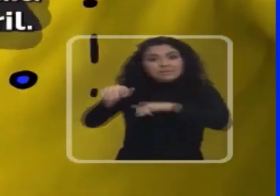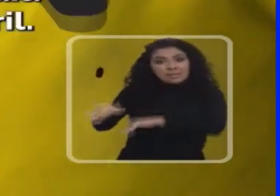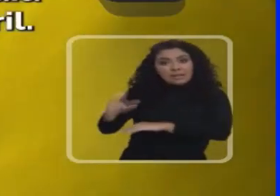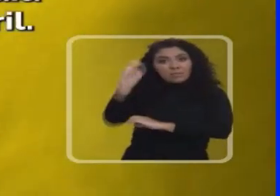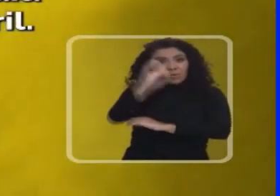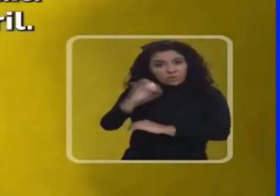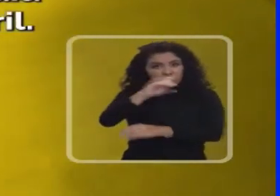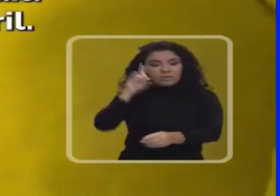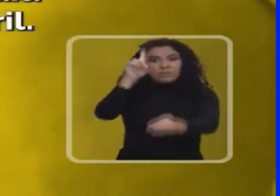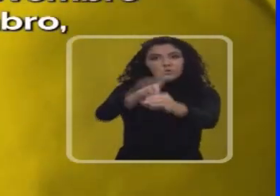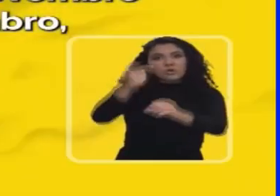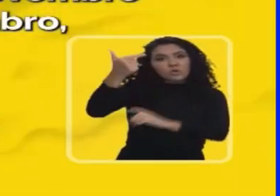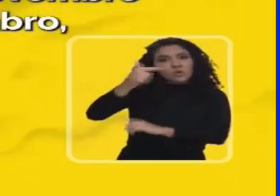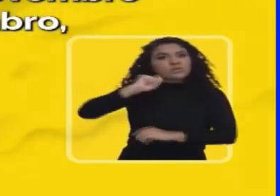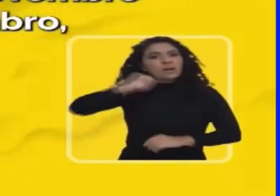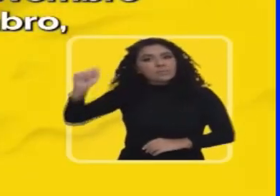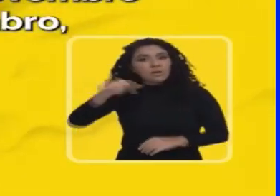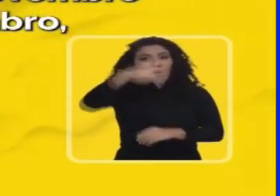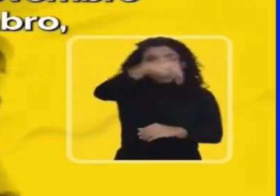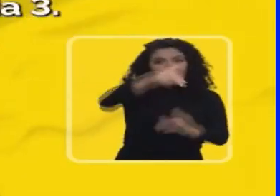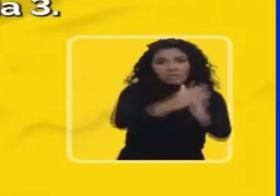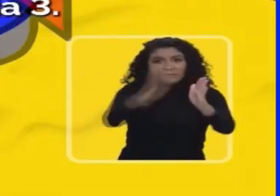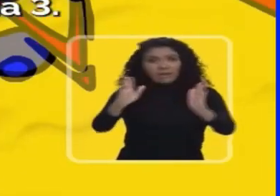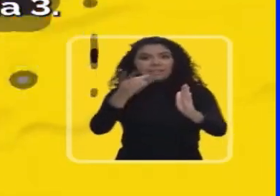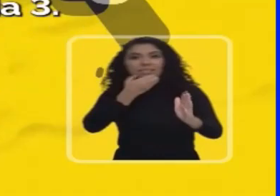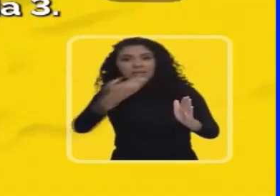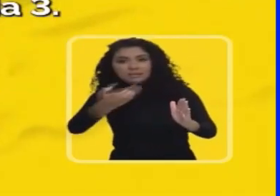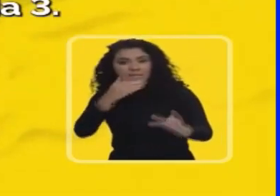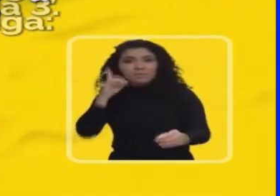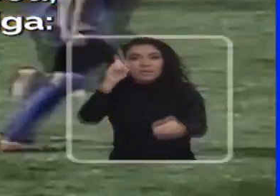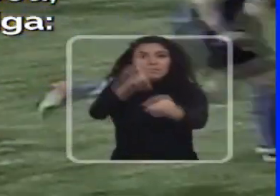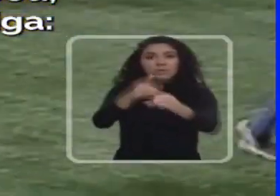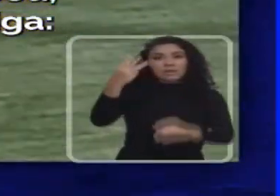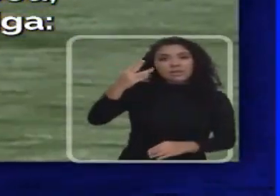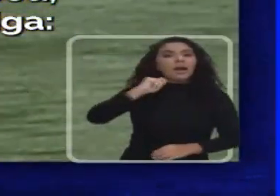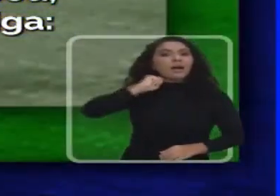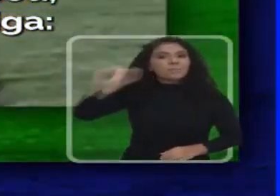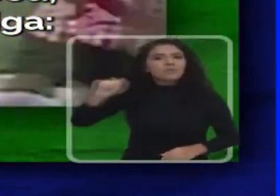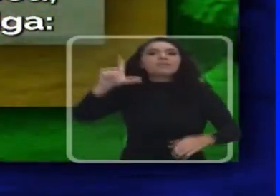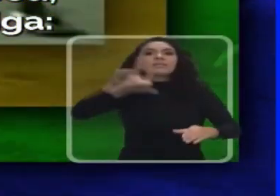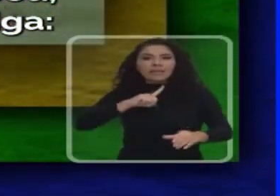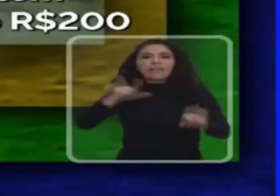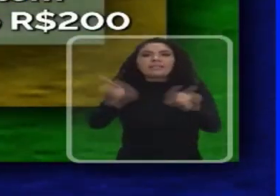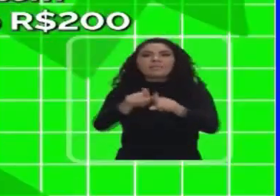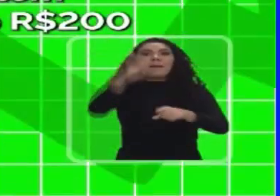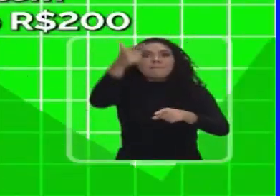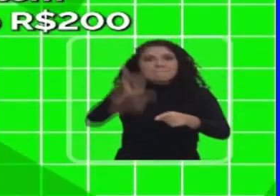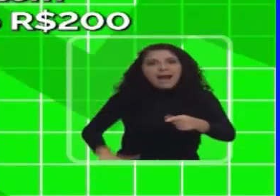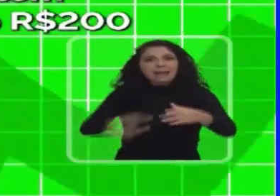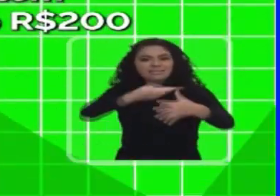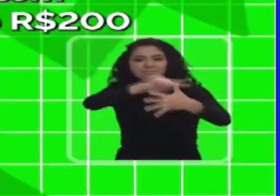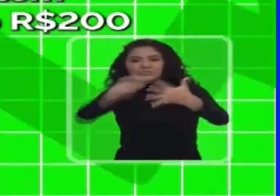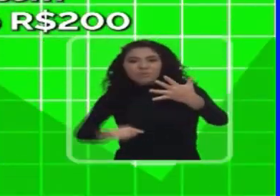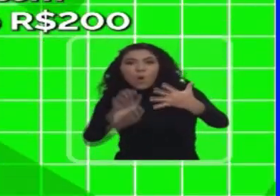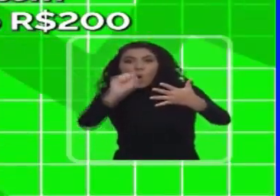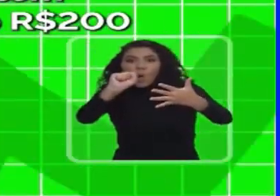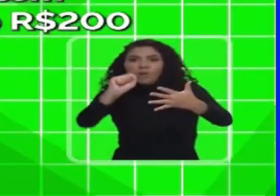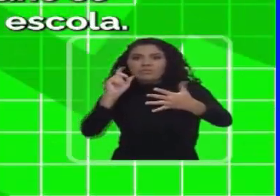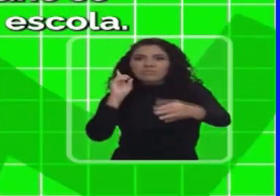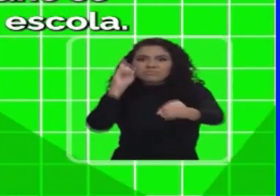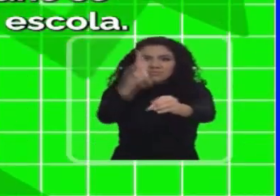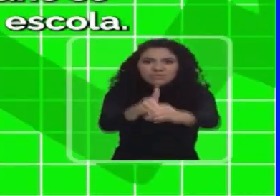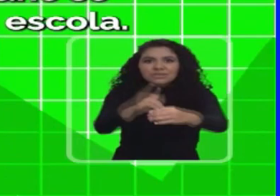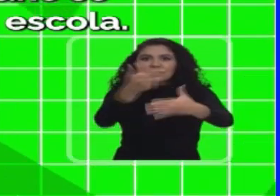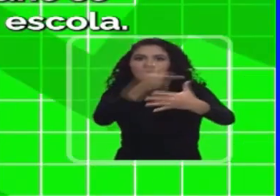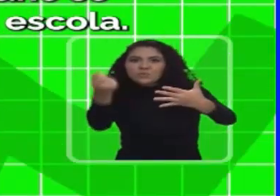outubro, recebe dia 2 de abril. Nasceu em novembro ou dezembro, recebe dia 3. Não acabou não, se liga. Também tem 8 parcelas de R$200